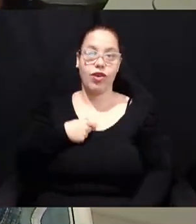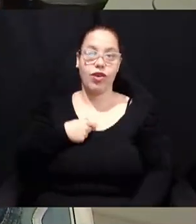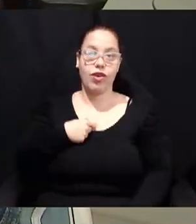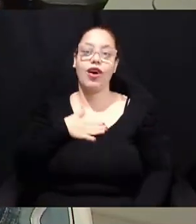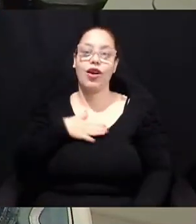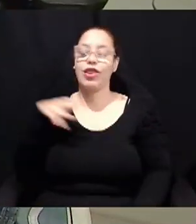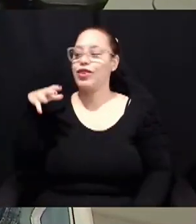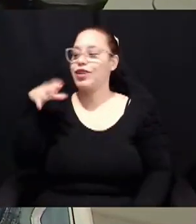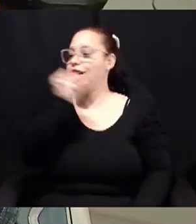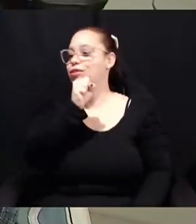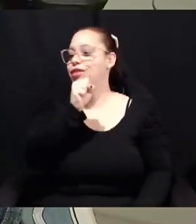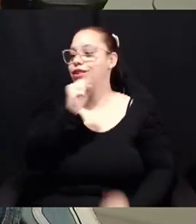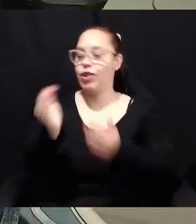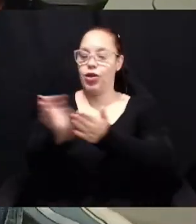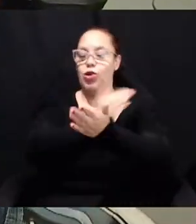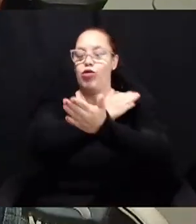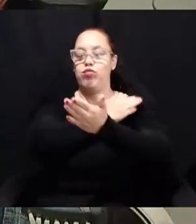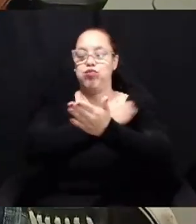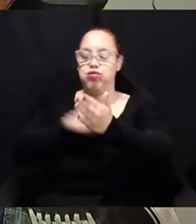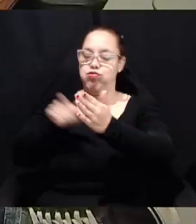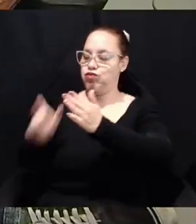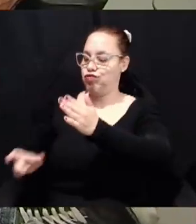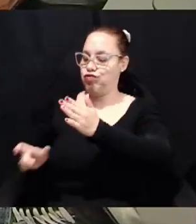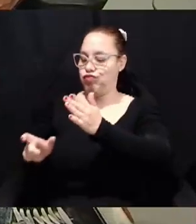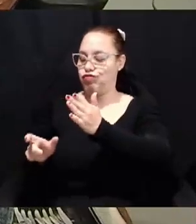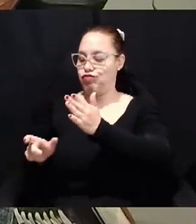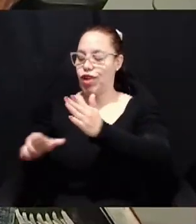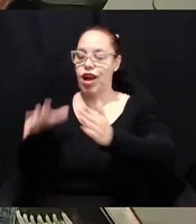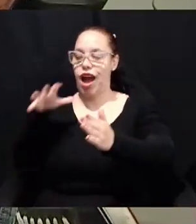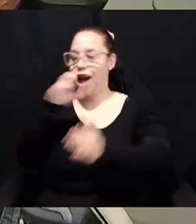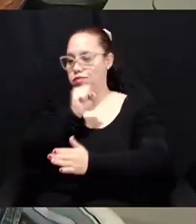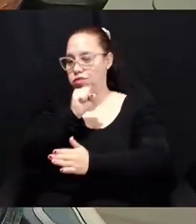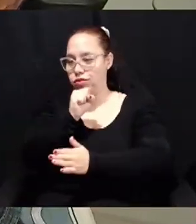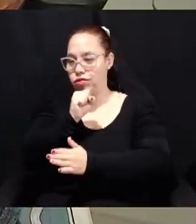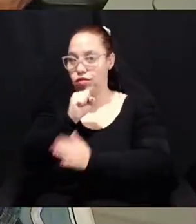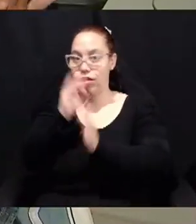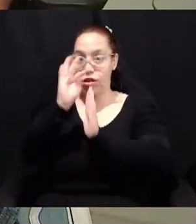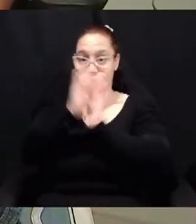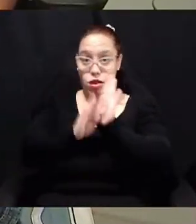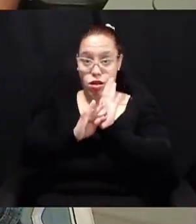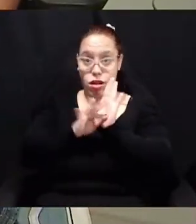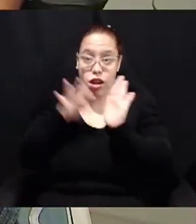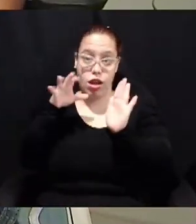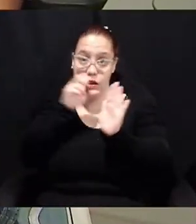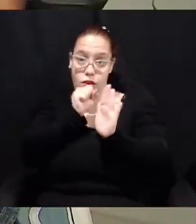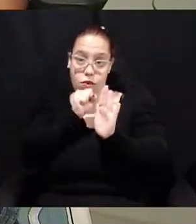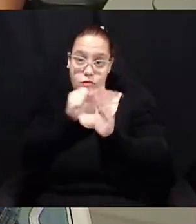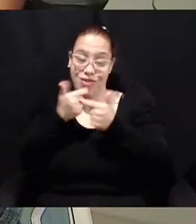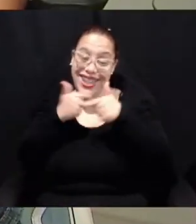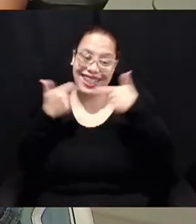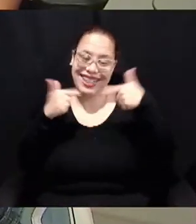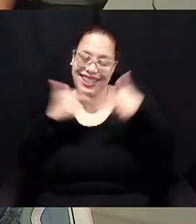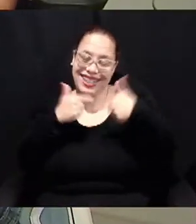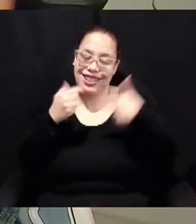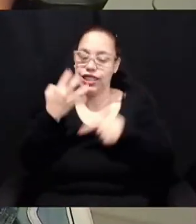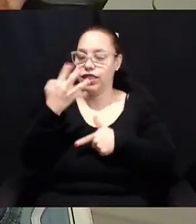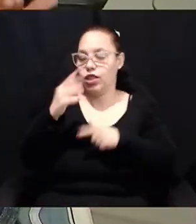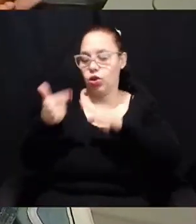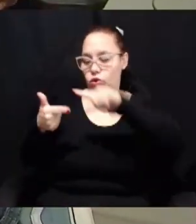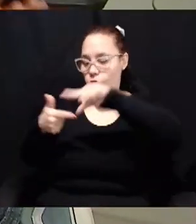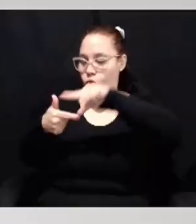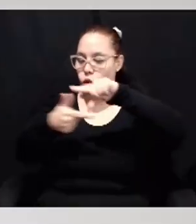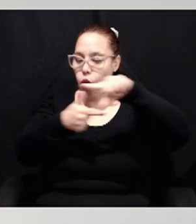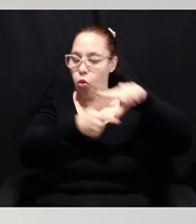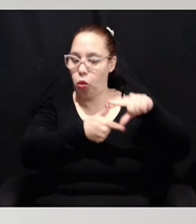eu abri a última página que tinha aqueles textinhos rápidos, assim, uma piada bem rapidinha, 4 quadros no máximo. E aí